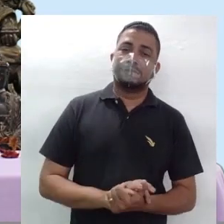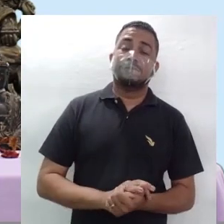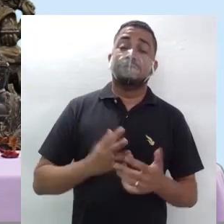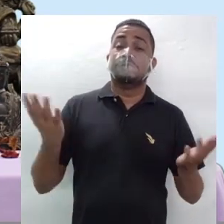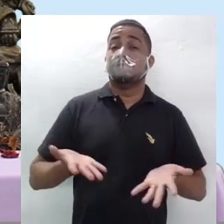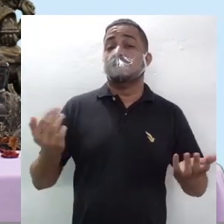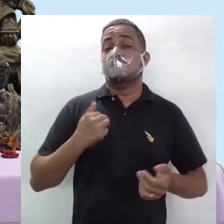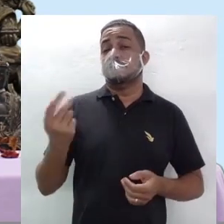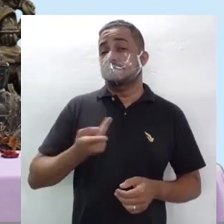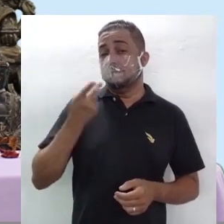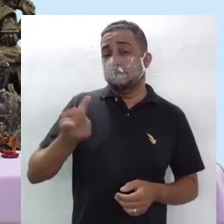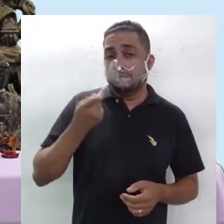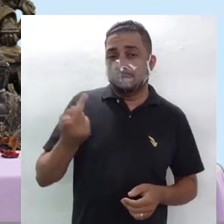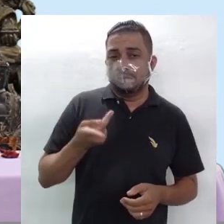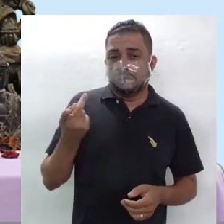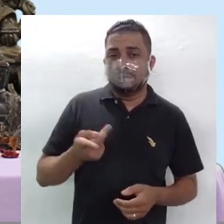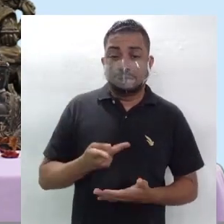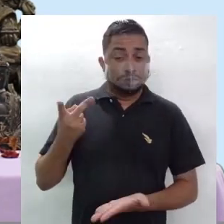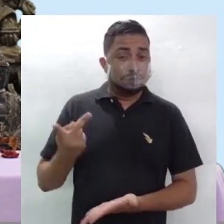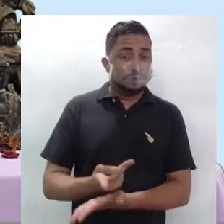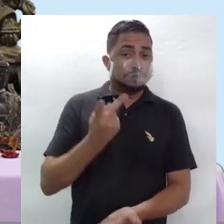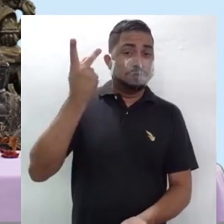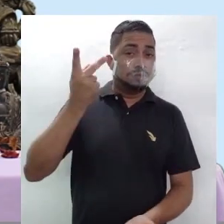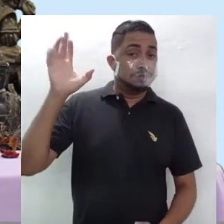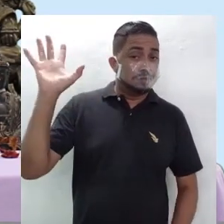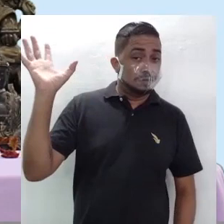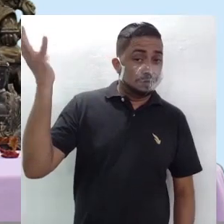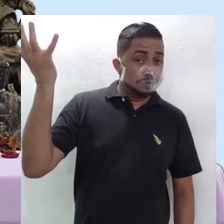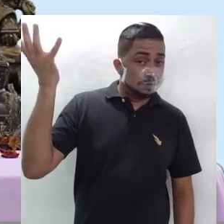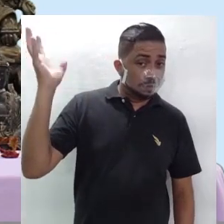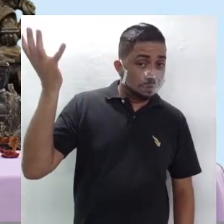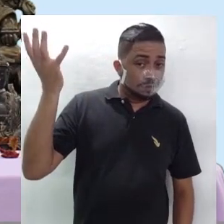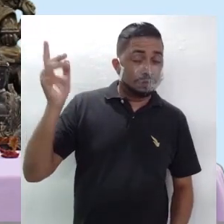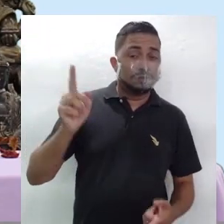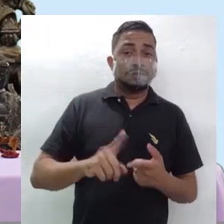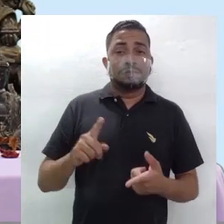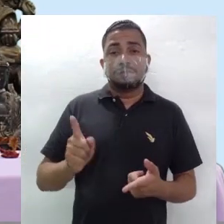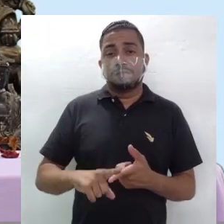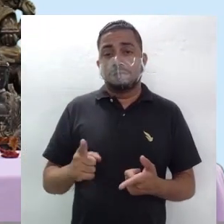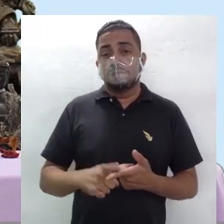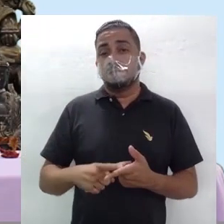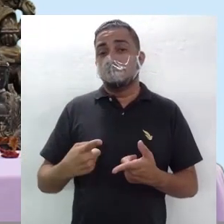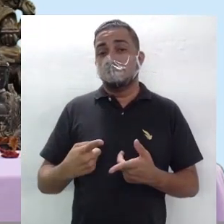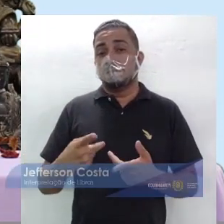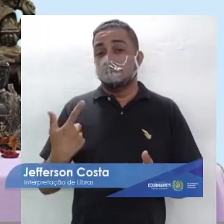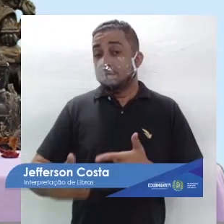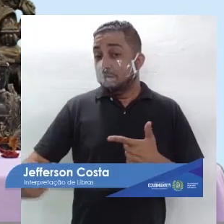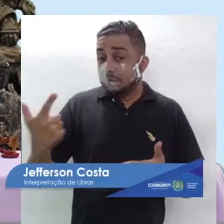eu vou falar sobre impactos ambientais e catástrofes,